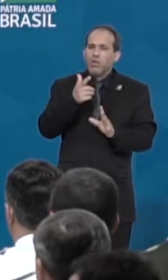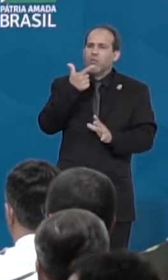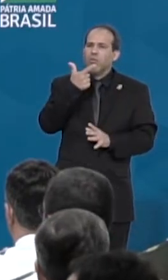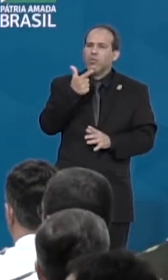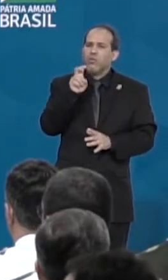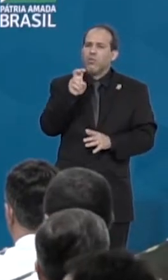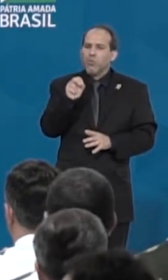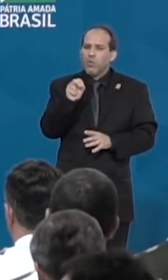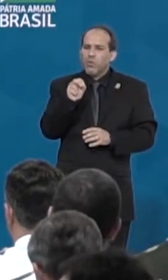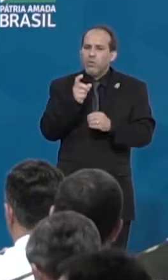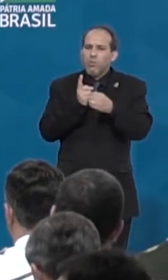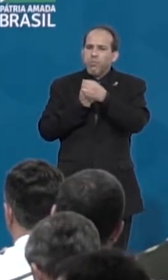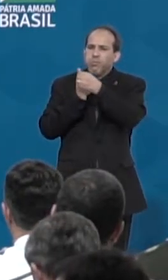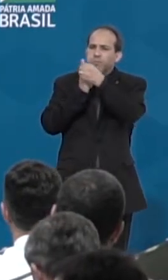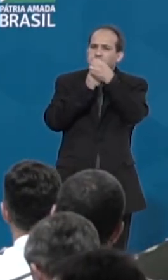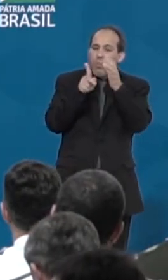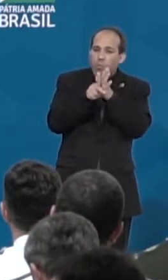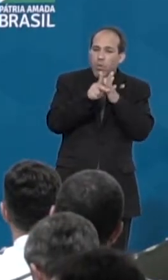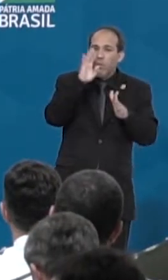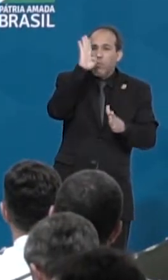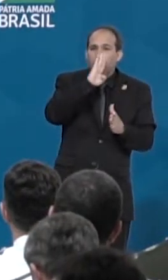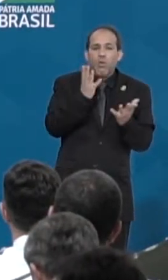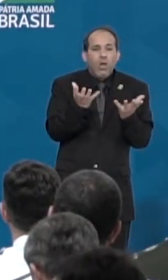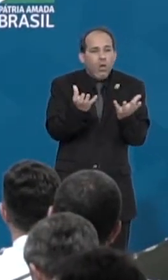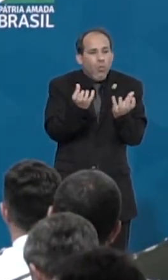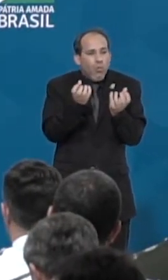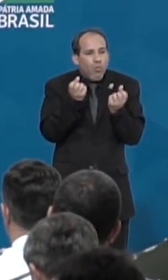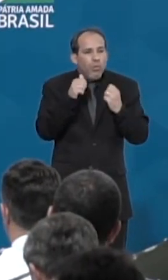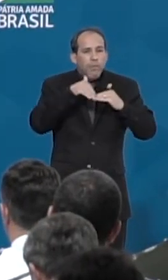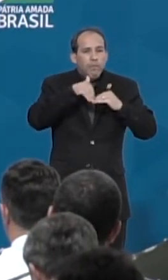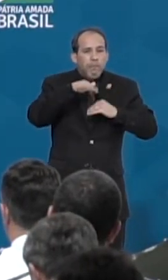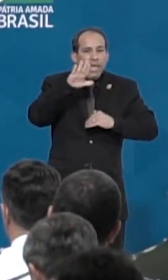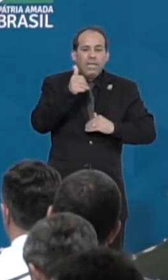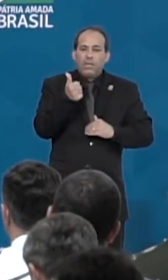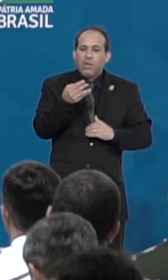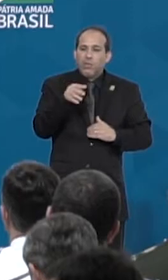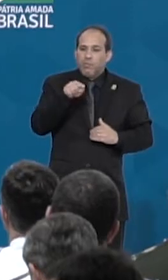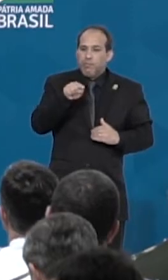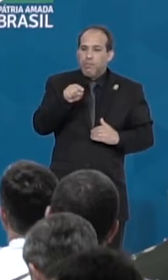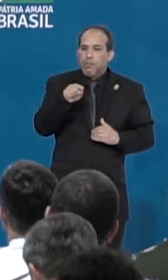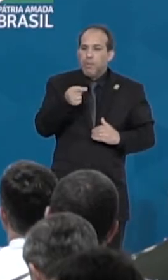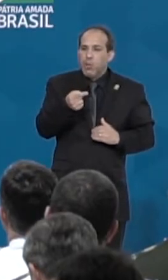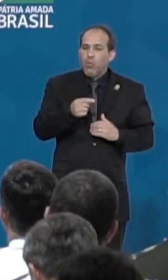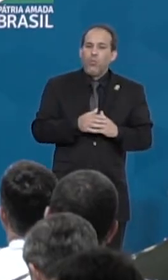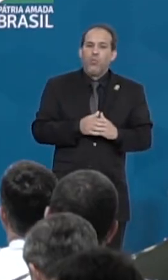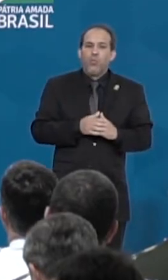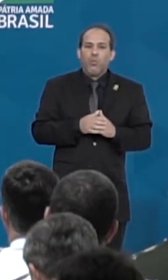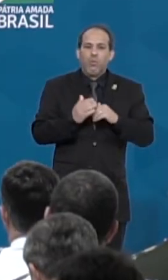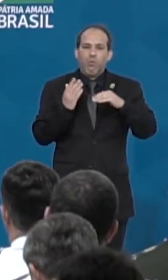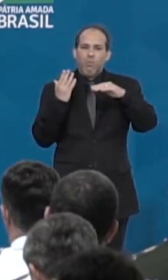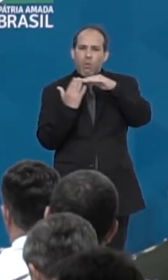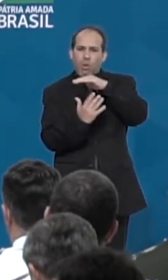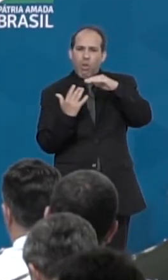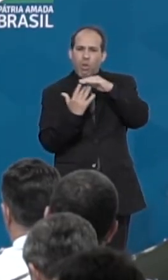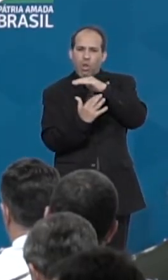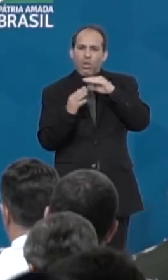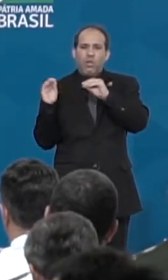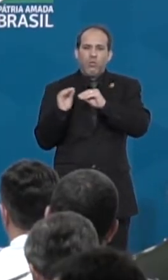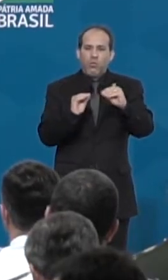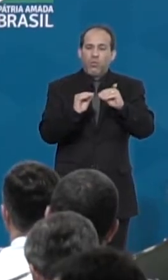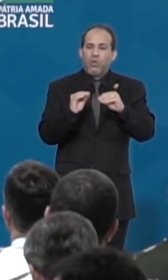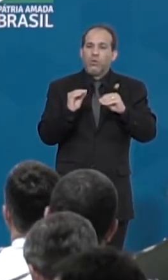municípios brasileiros acolheram mais de 14 mil migrantes e